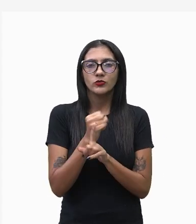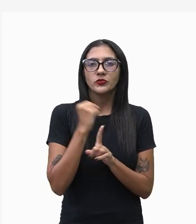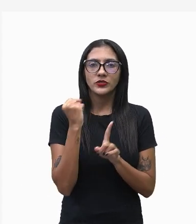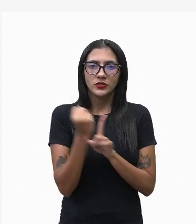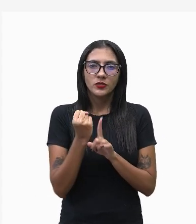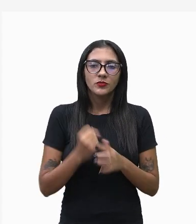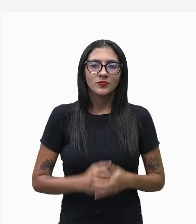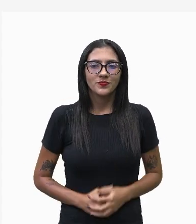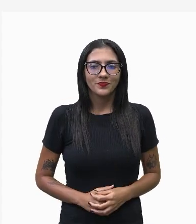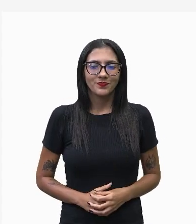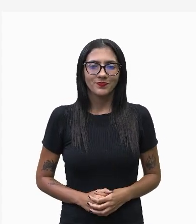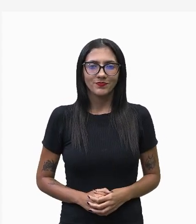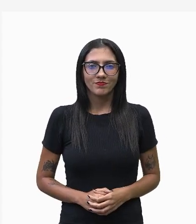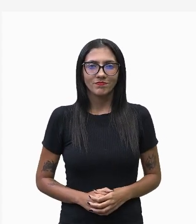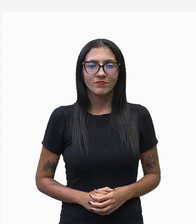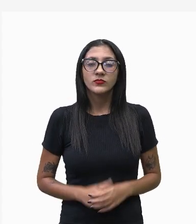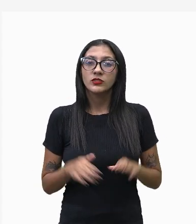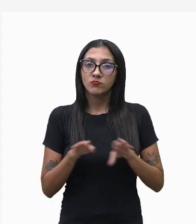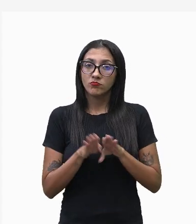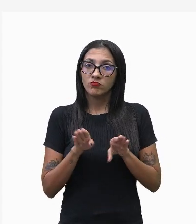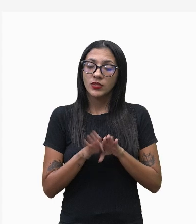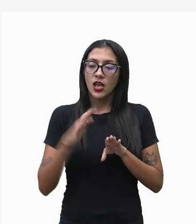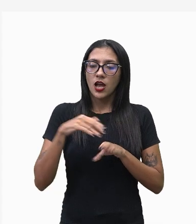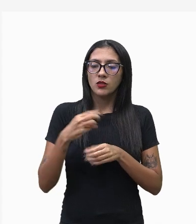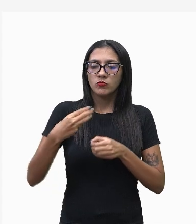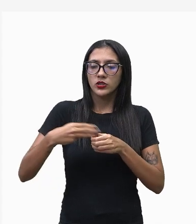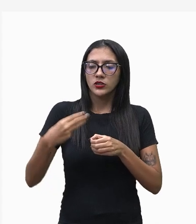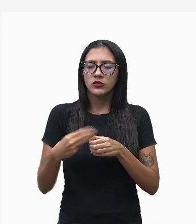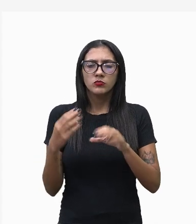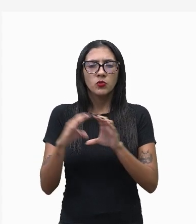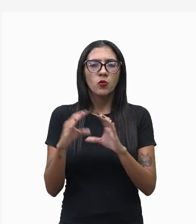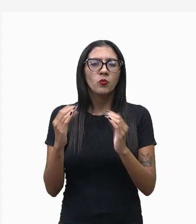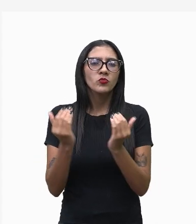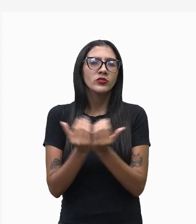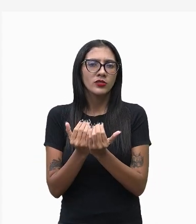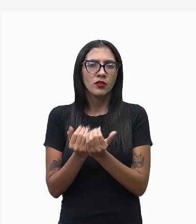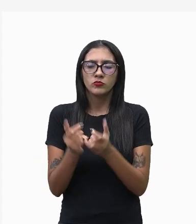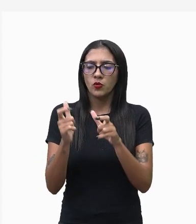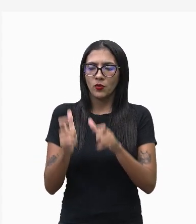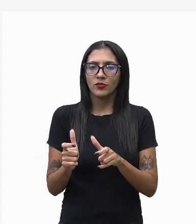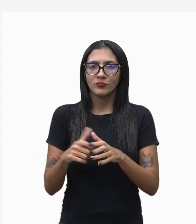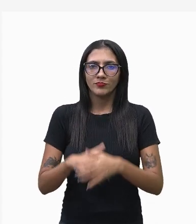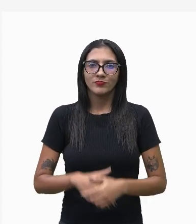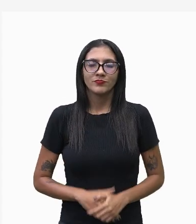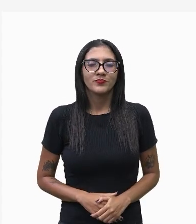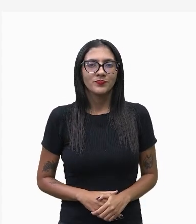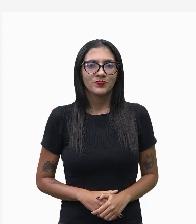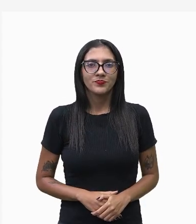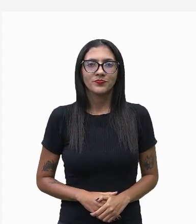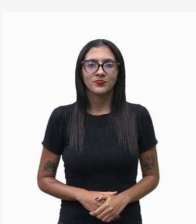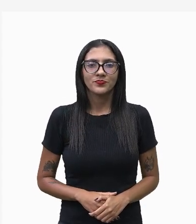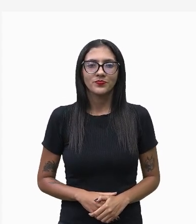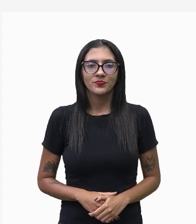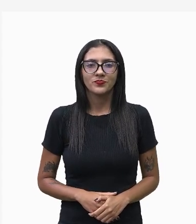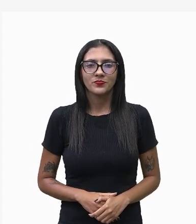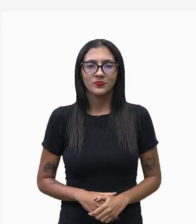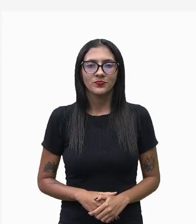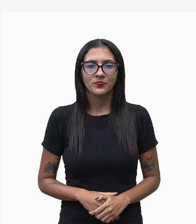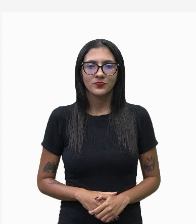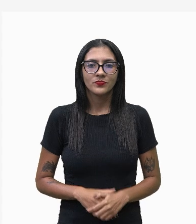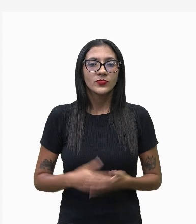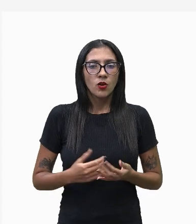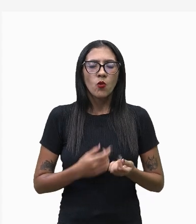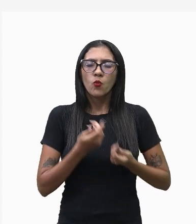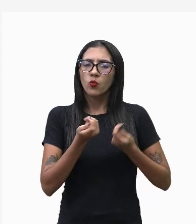nesse caso, para as comunidades locais, lá onde são implantadas. A gestão eficaz das unidades